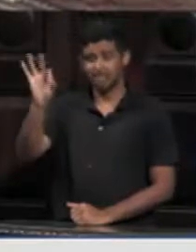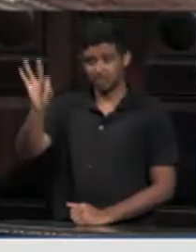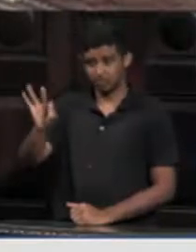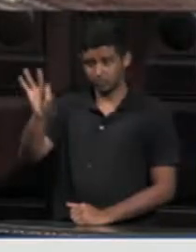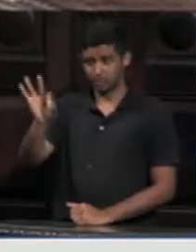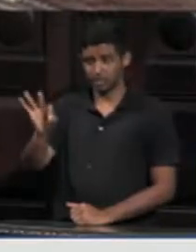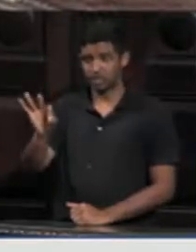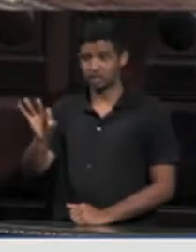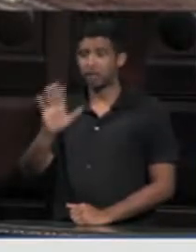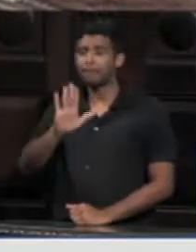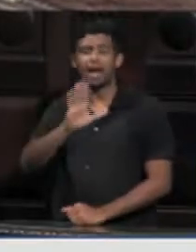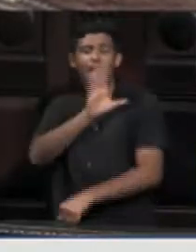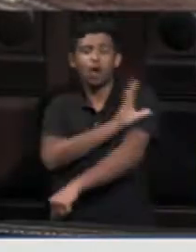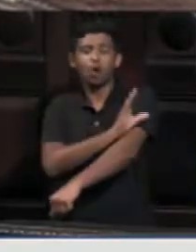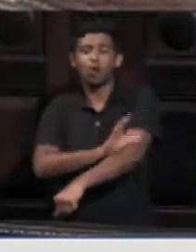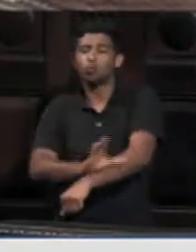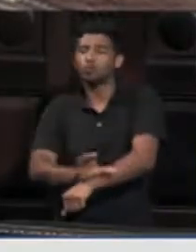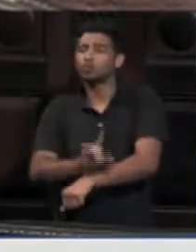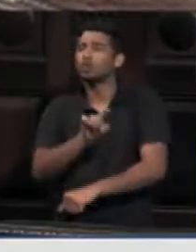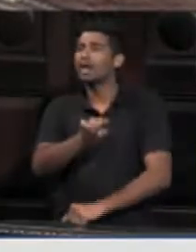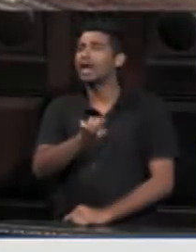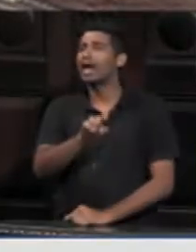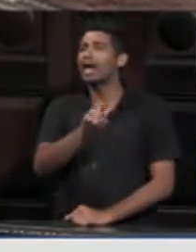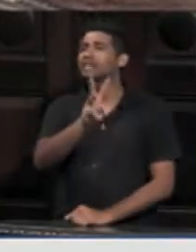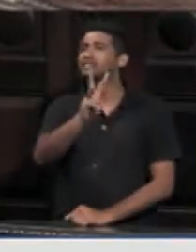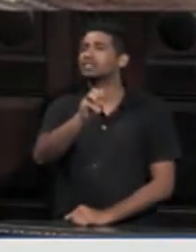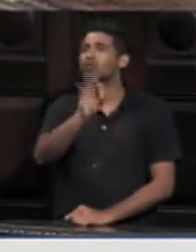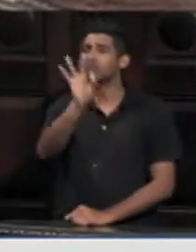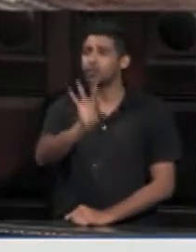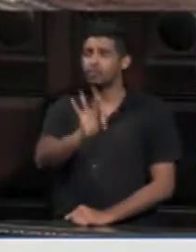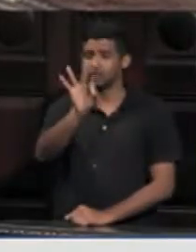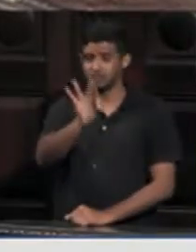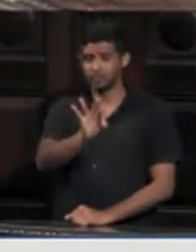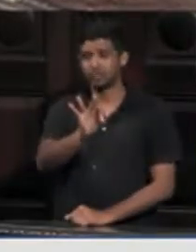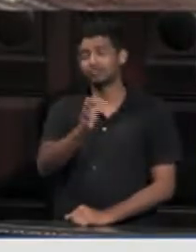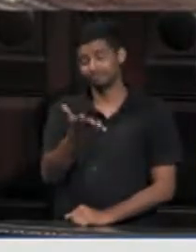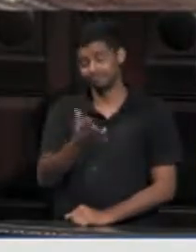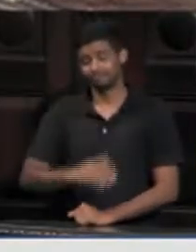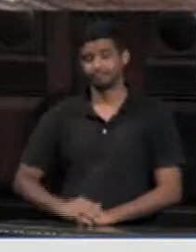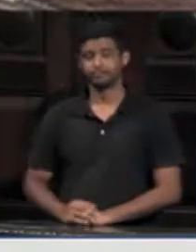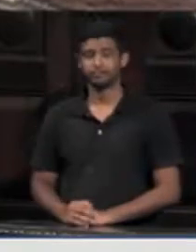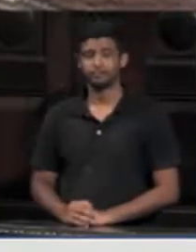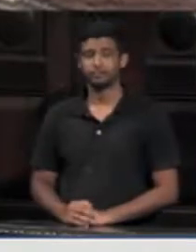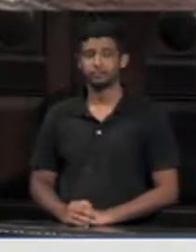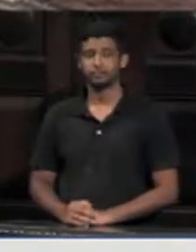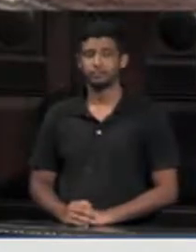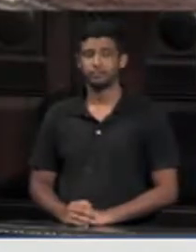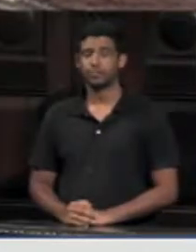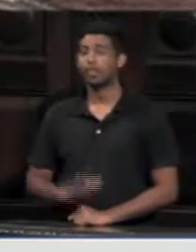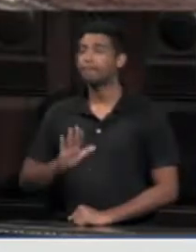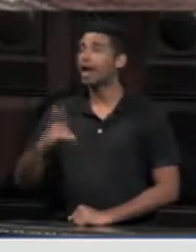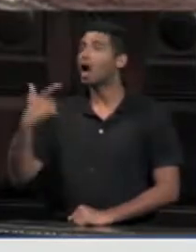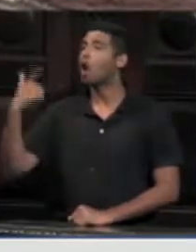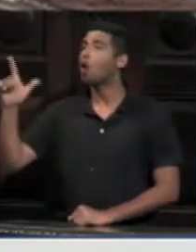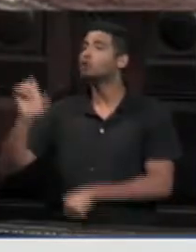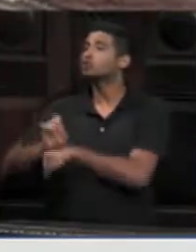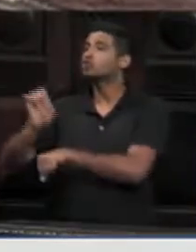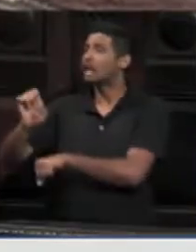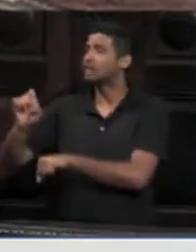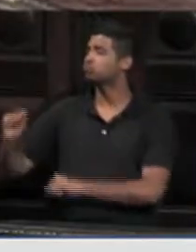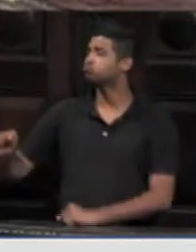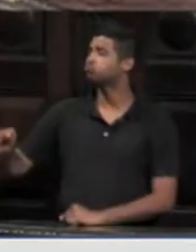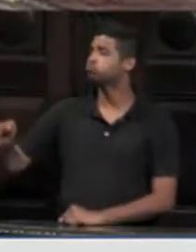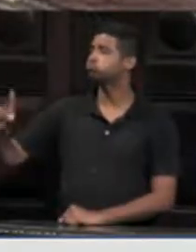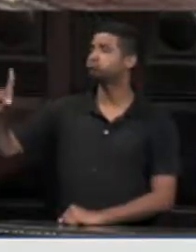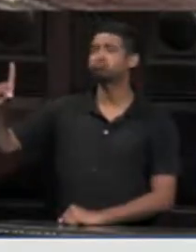cultura 50% não foi utilizada por causa dessa contrapartida. Enquanto os outros estados avançam